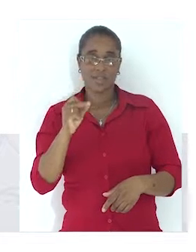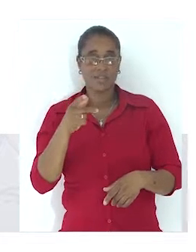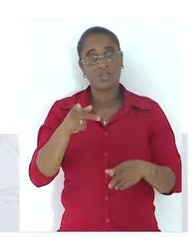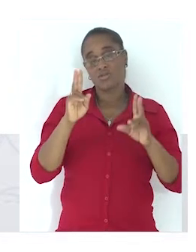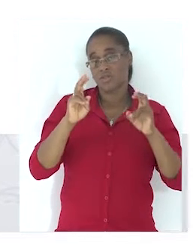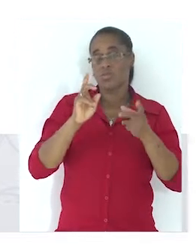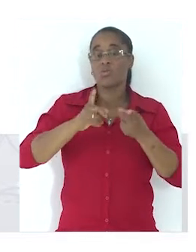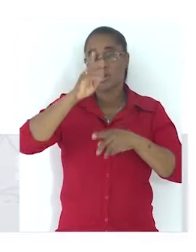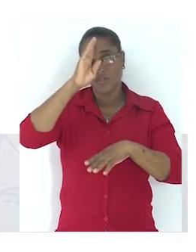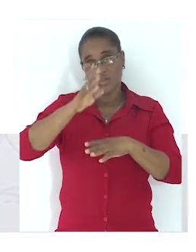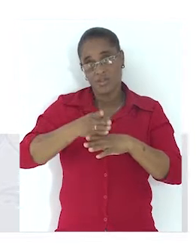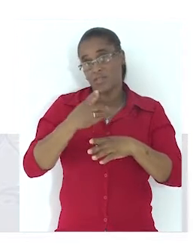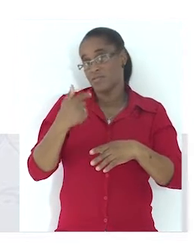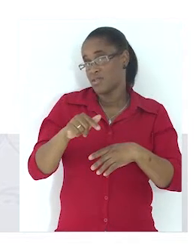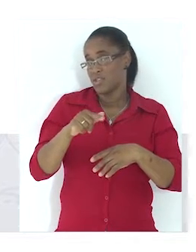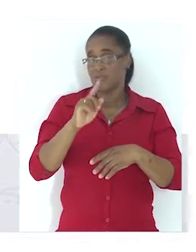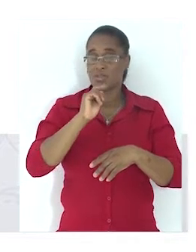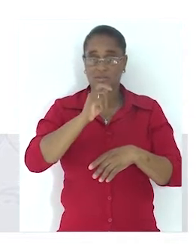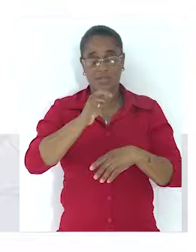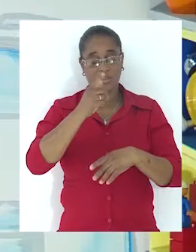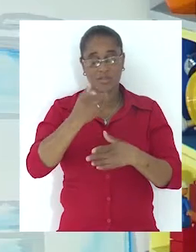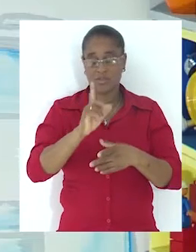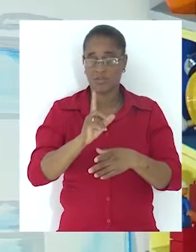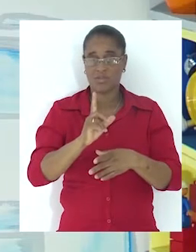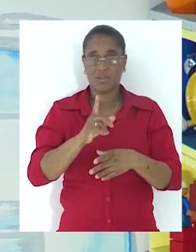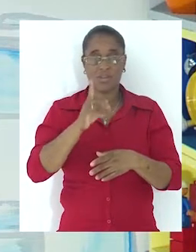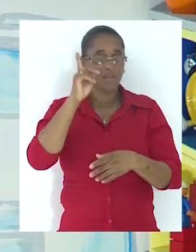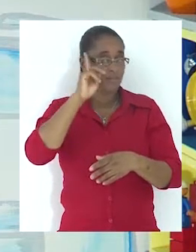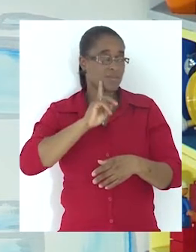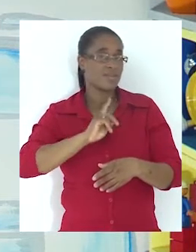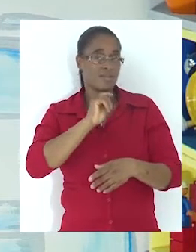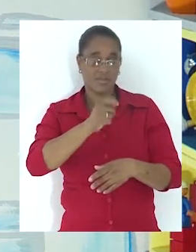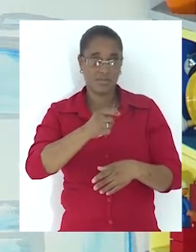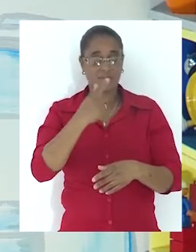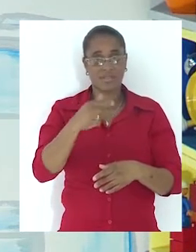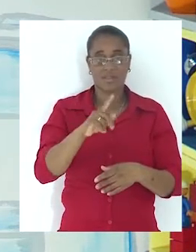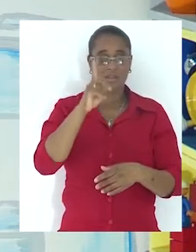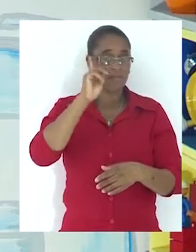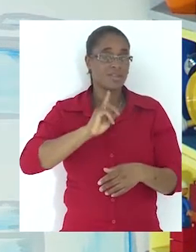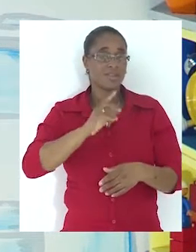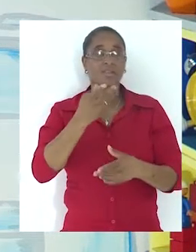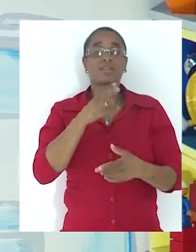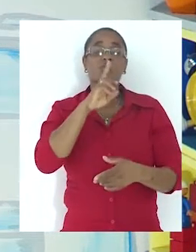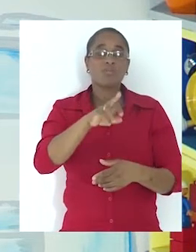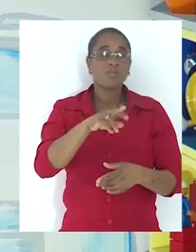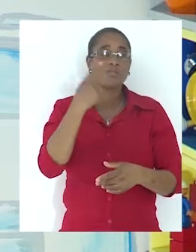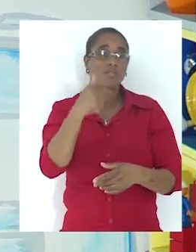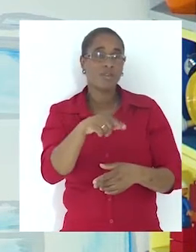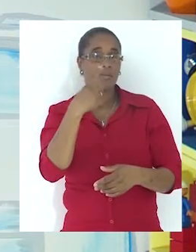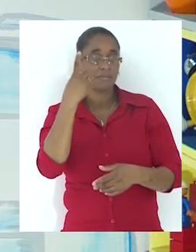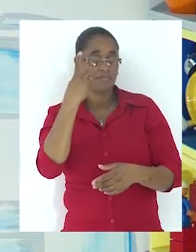temos entrevistadora. E não temos o entrevistado, temos a entrevistada. Então, quem é a